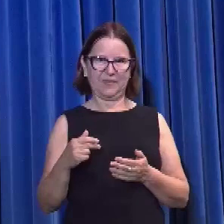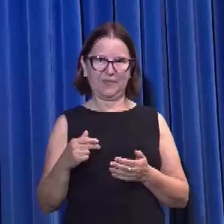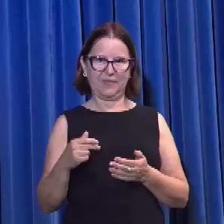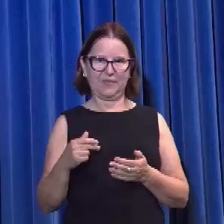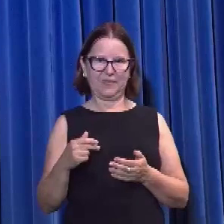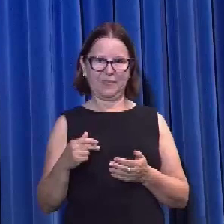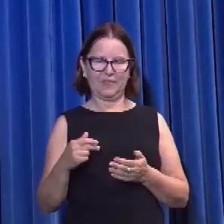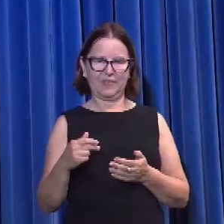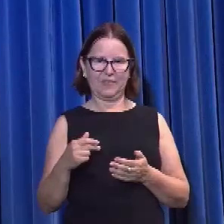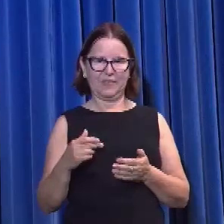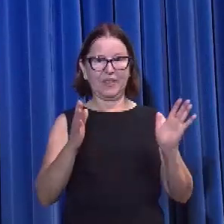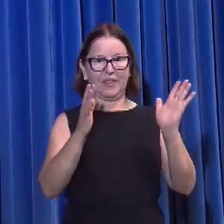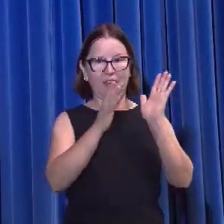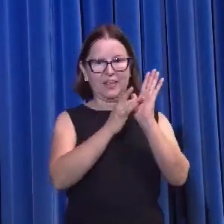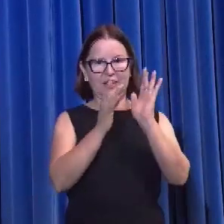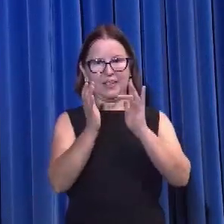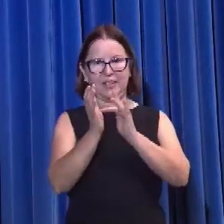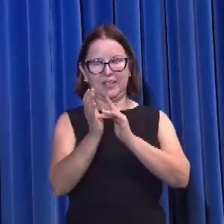sala,